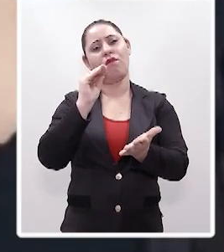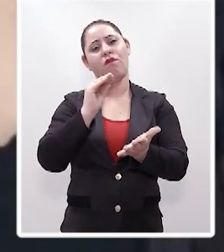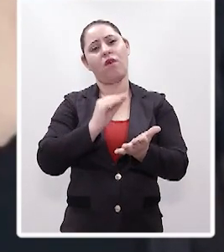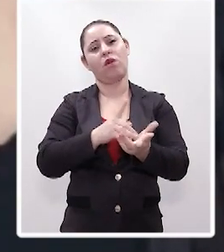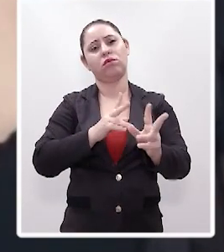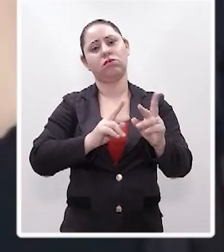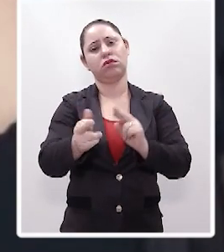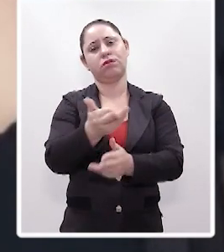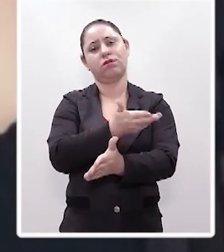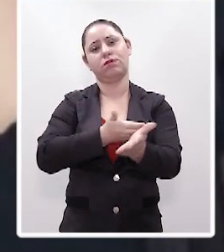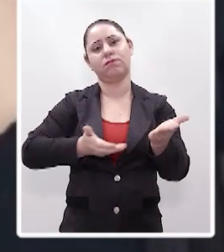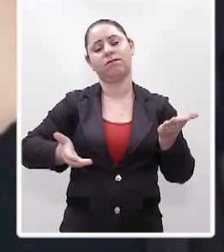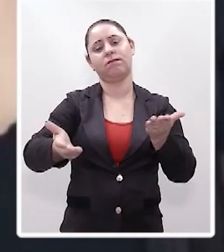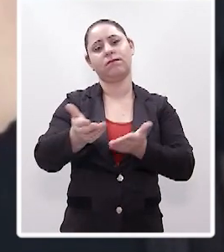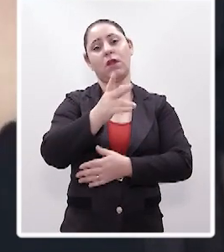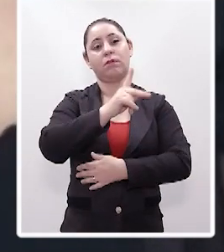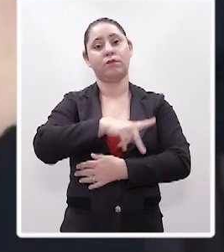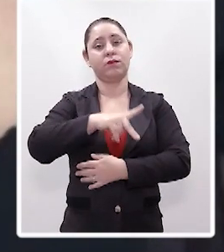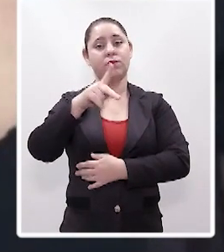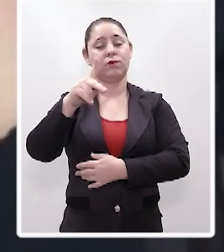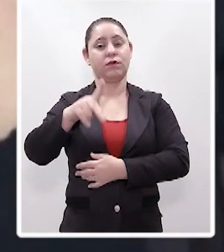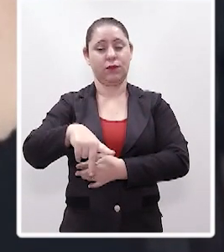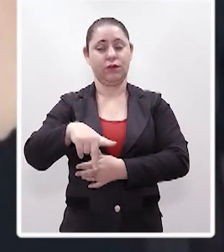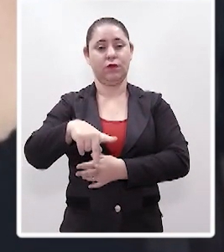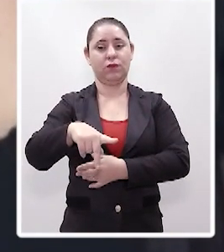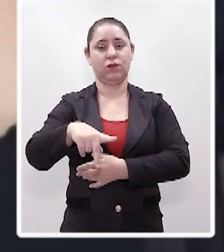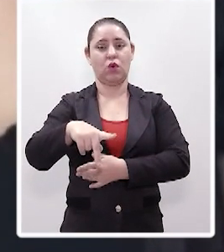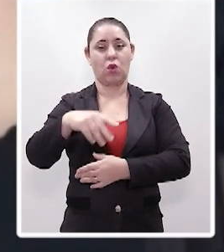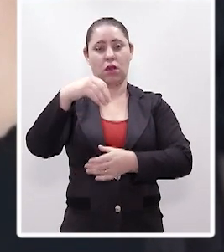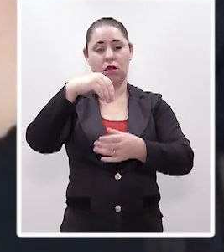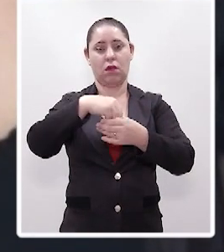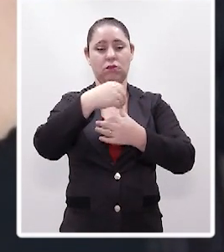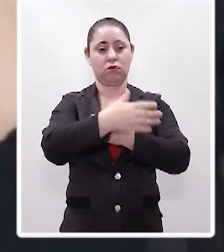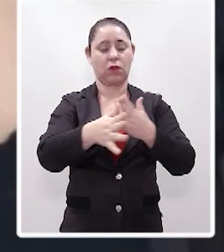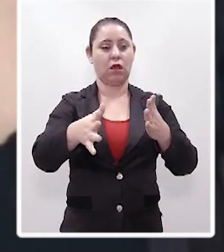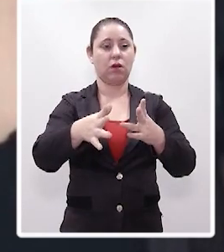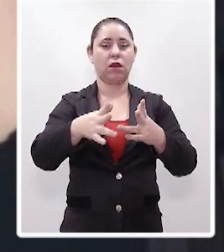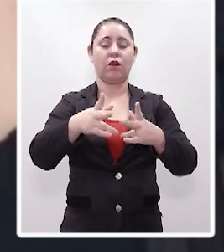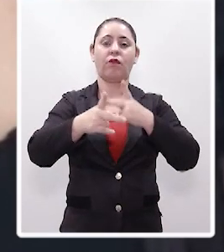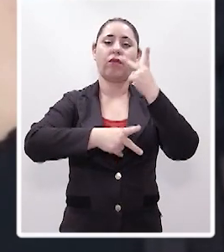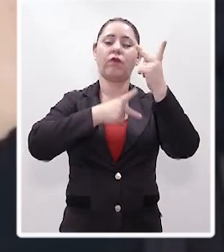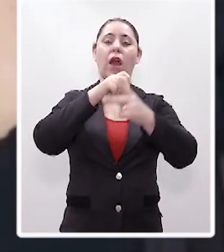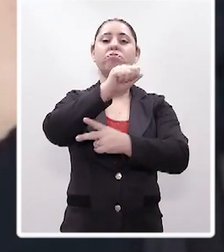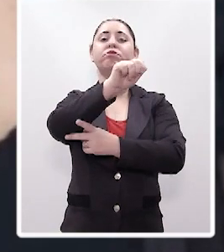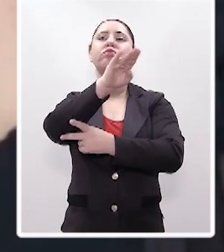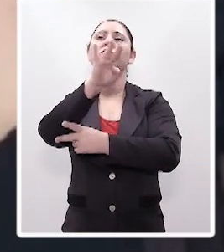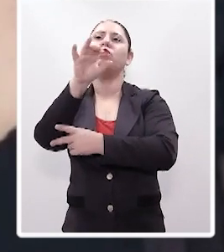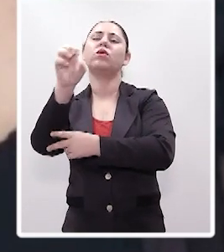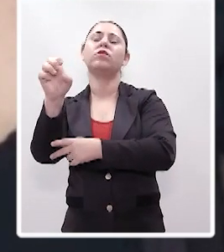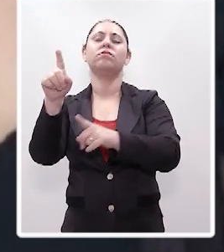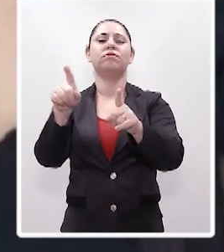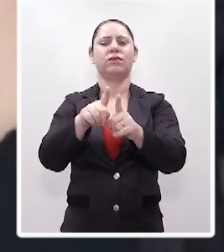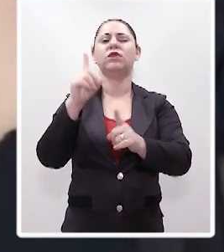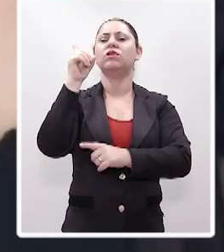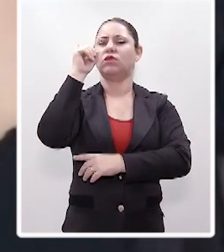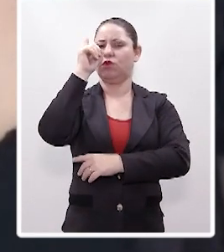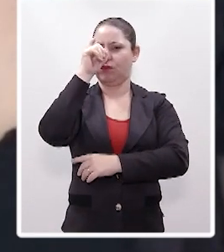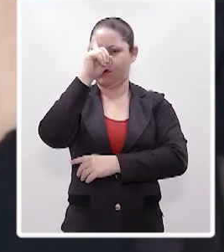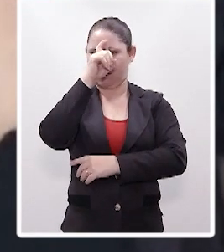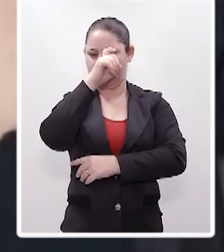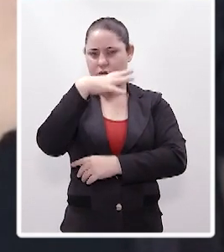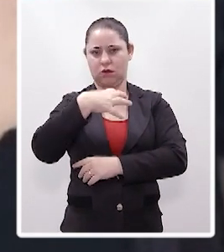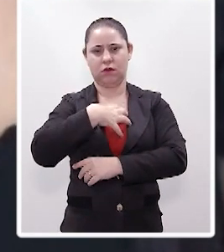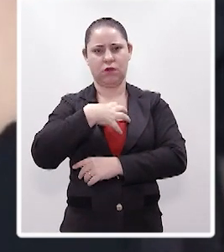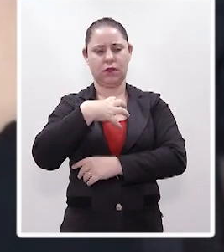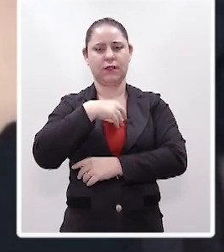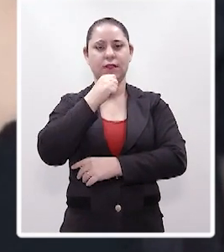do convívio, né, os professores nas classes de alfabetização também sentiram muita dificuldade,